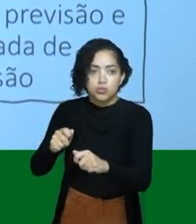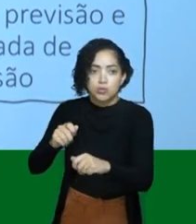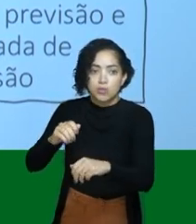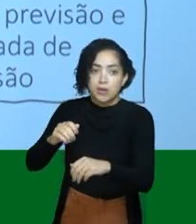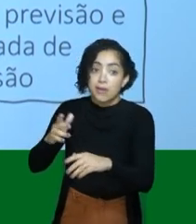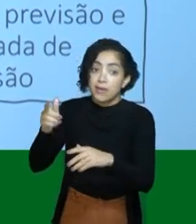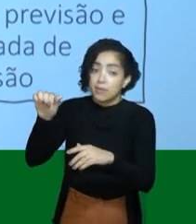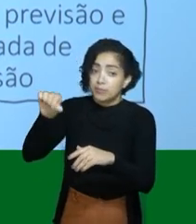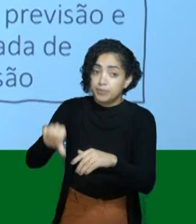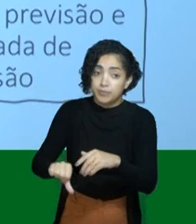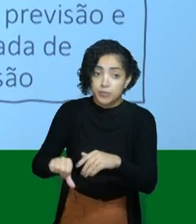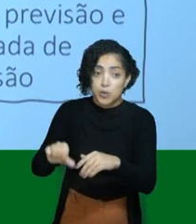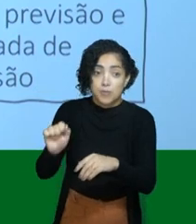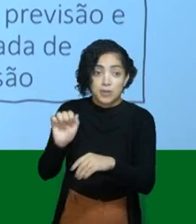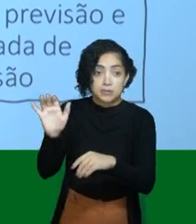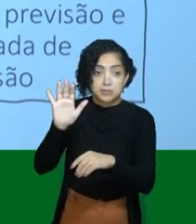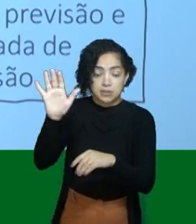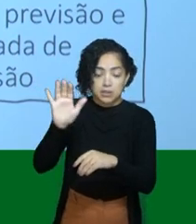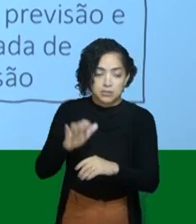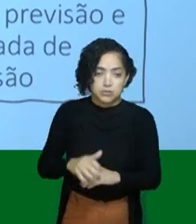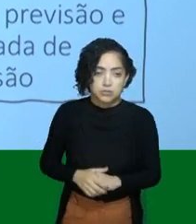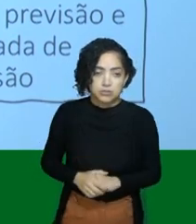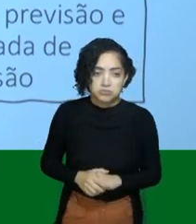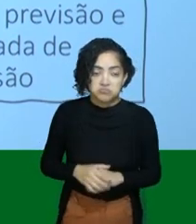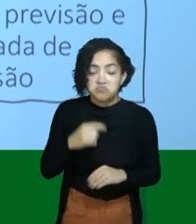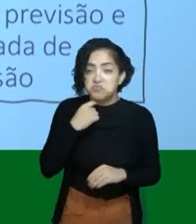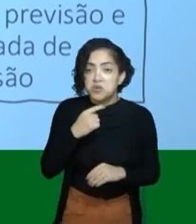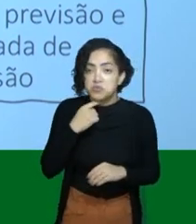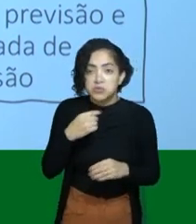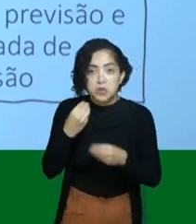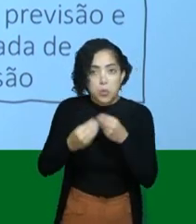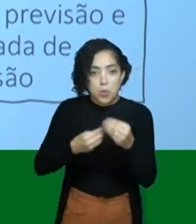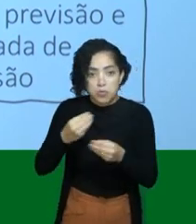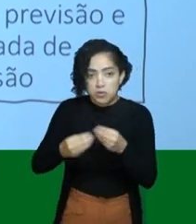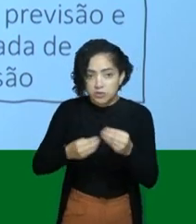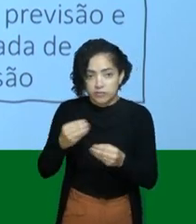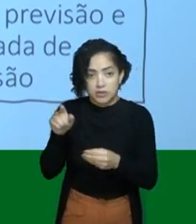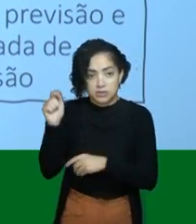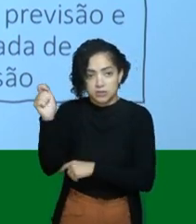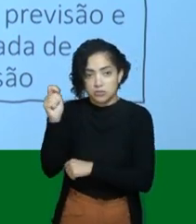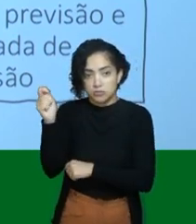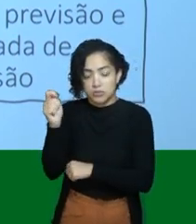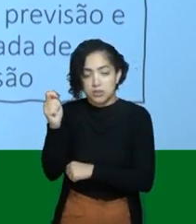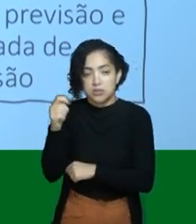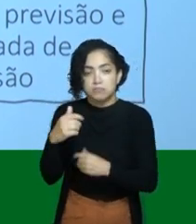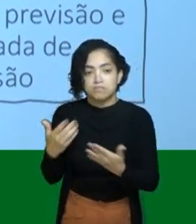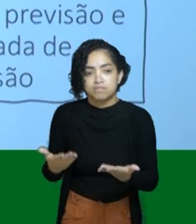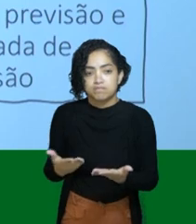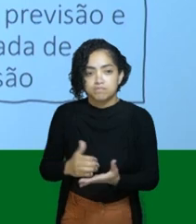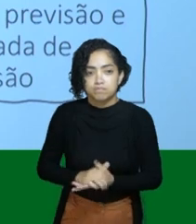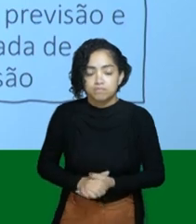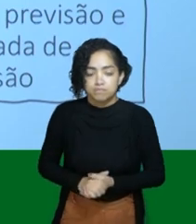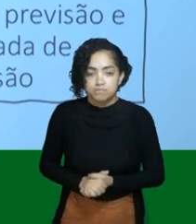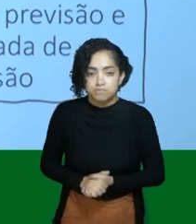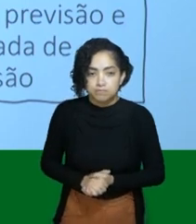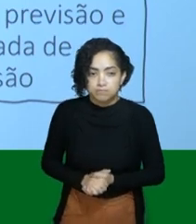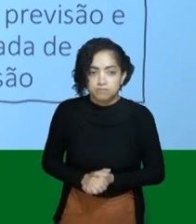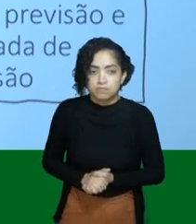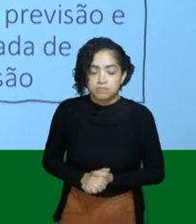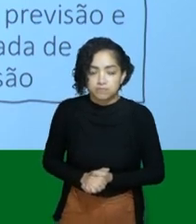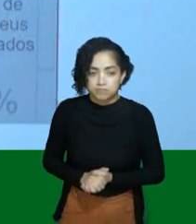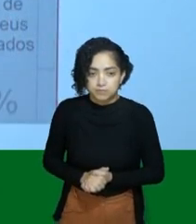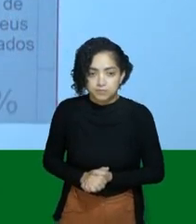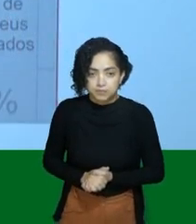Uma cidade, como eu falei, New Orleans, não se recuperou ainda. Eu não sei como é que vai ser o estado do Rio Grande do Sul. Bom? E eu